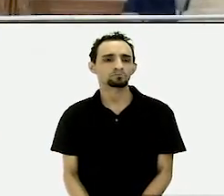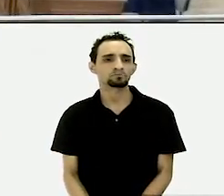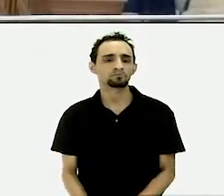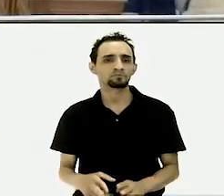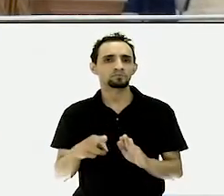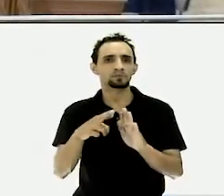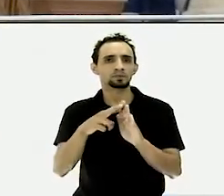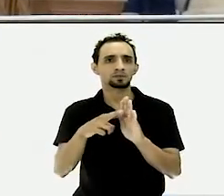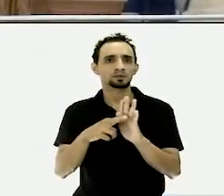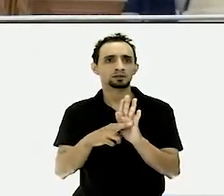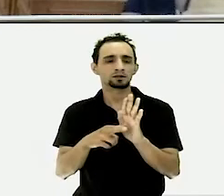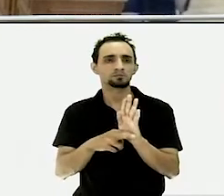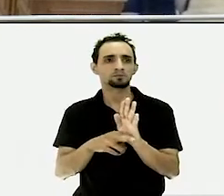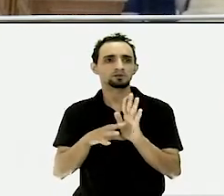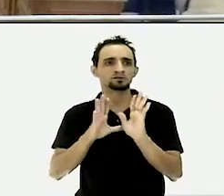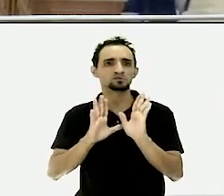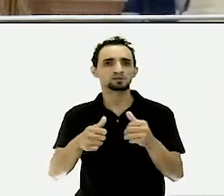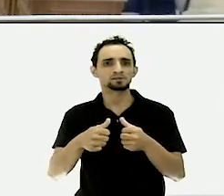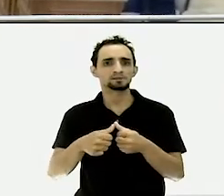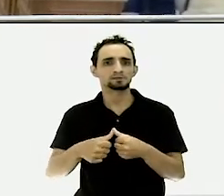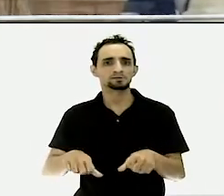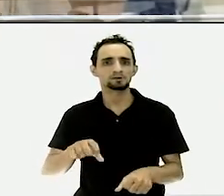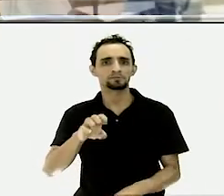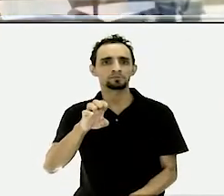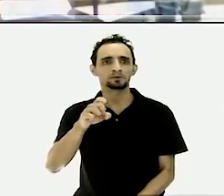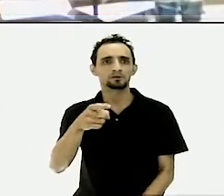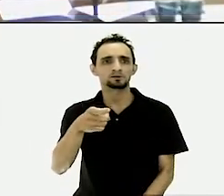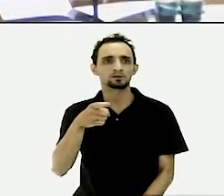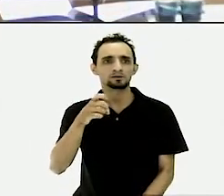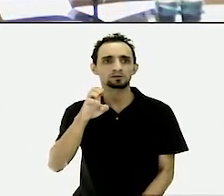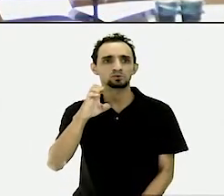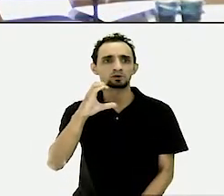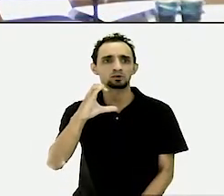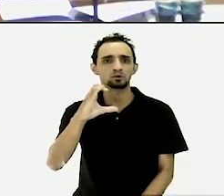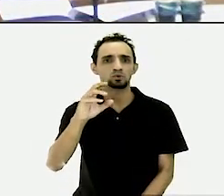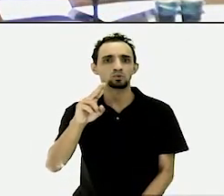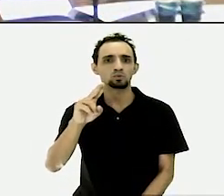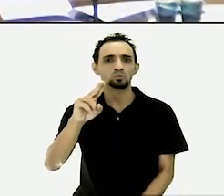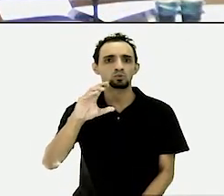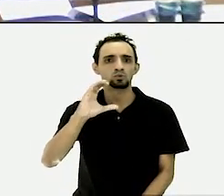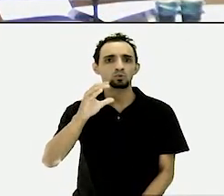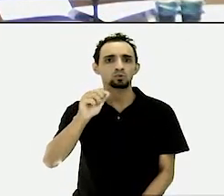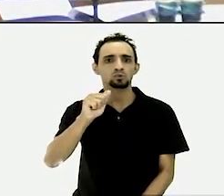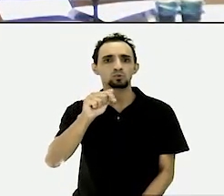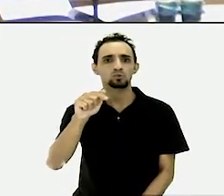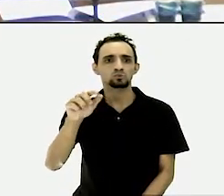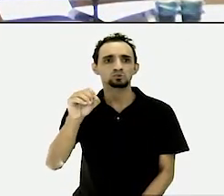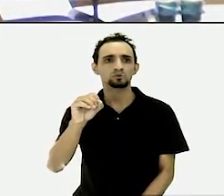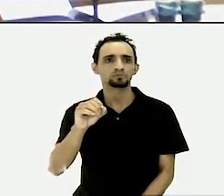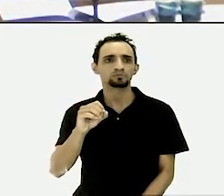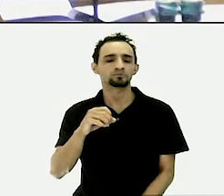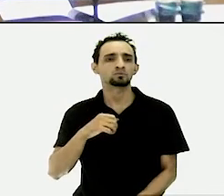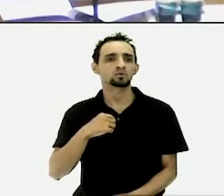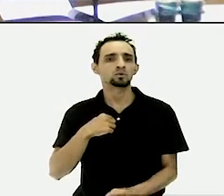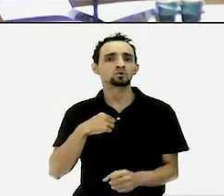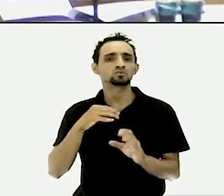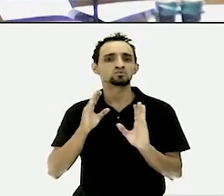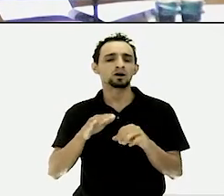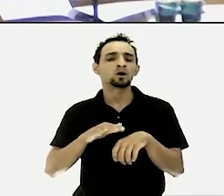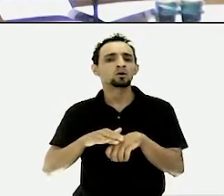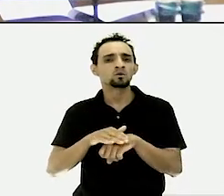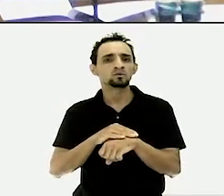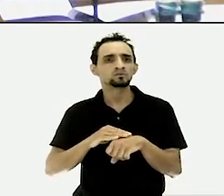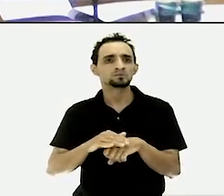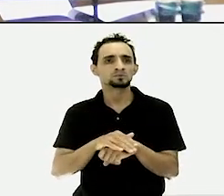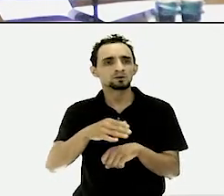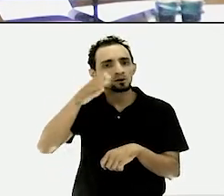discussão. No dia que eu tive aqui reunião com os bombeiros, eles passaram que já há algum tempo,